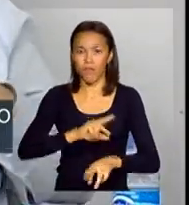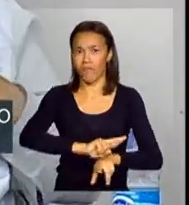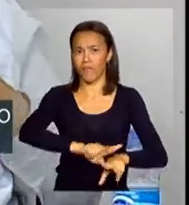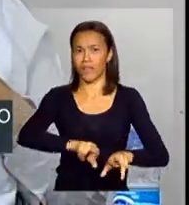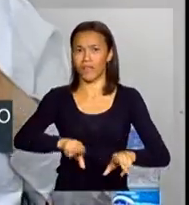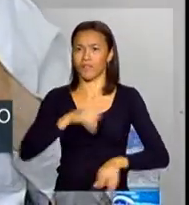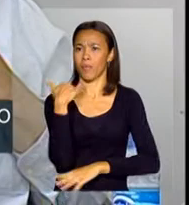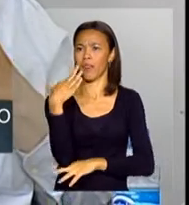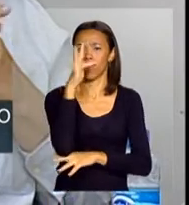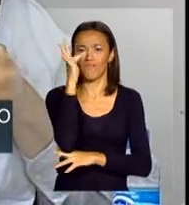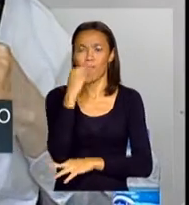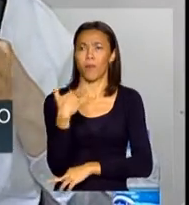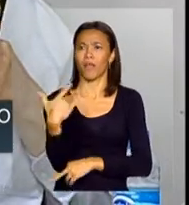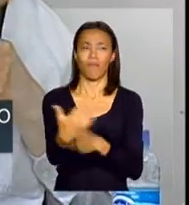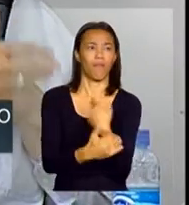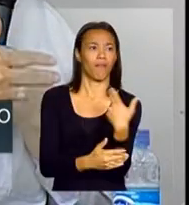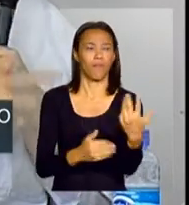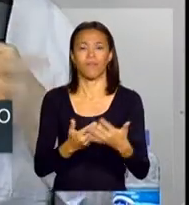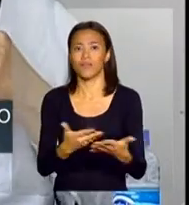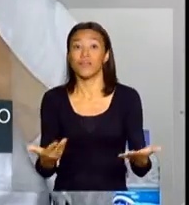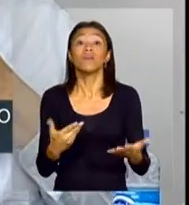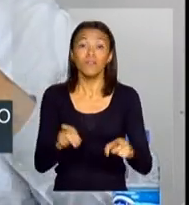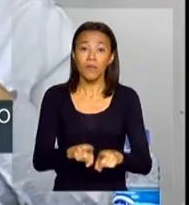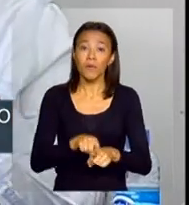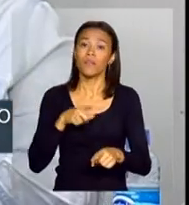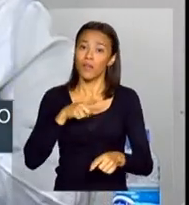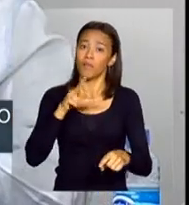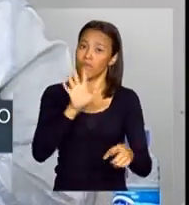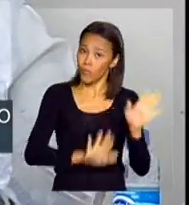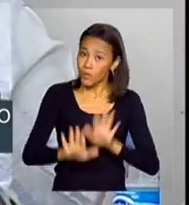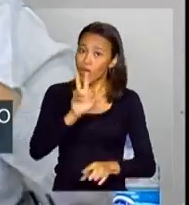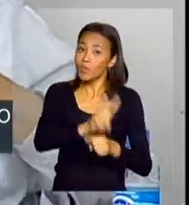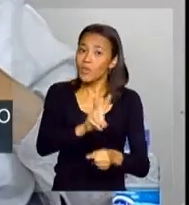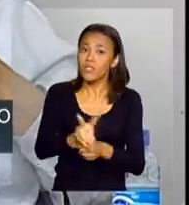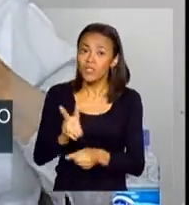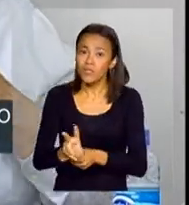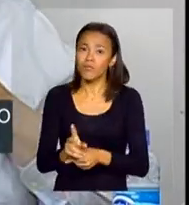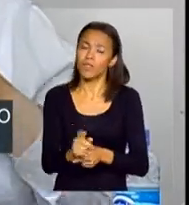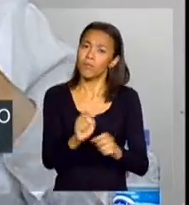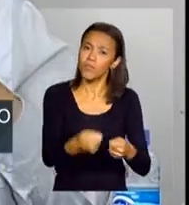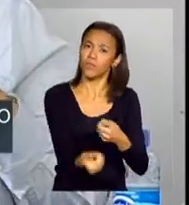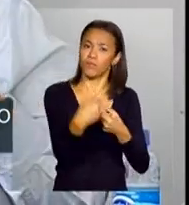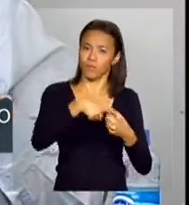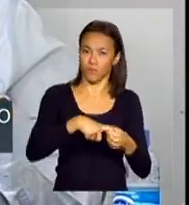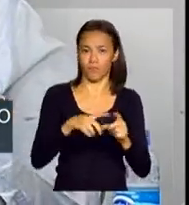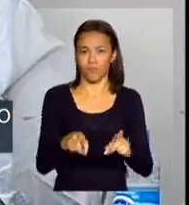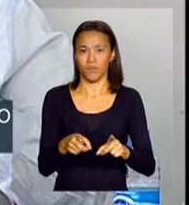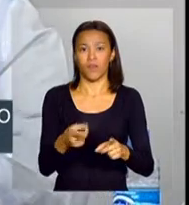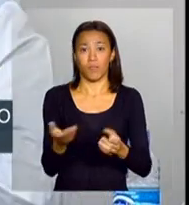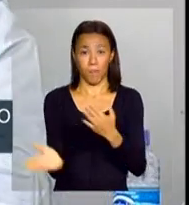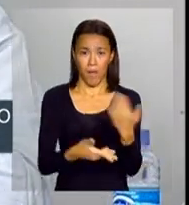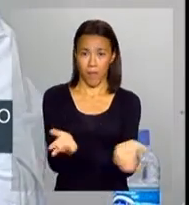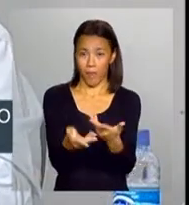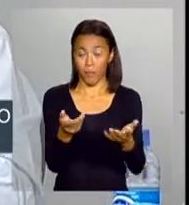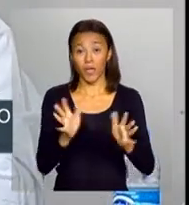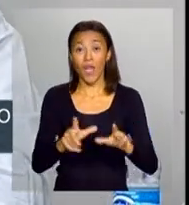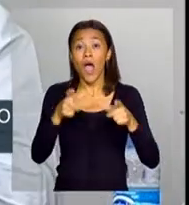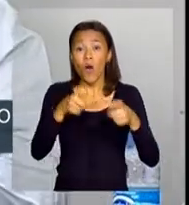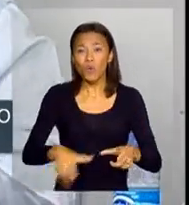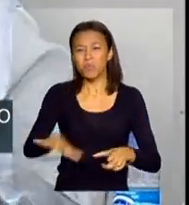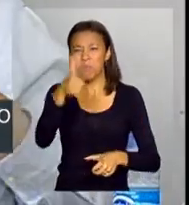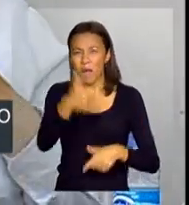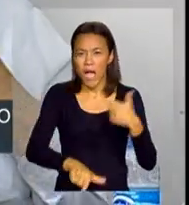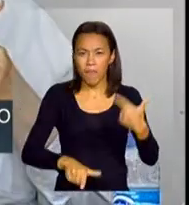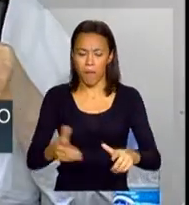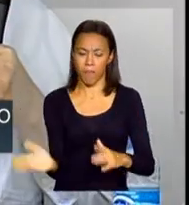planeta e os seus biomas sendo protegidos e tendo a obrigação de recuperar. Por que tendo a obrigação de recuperar? Porque onde você mais